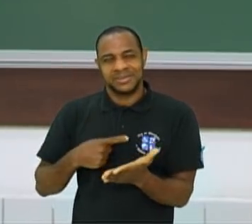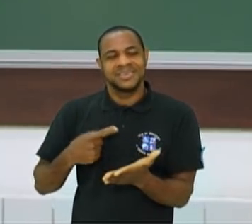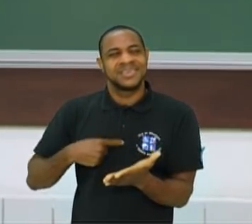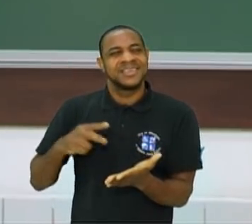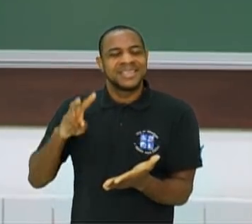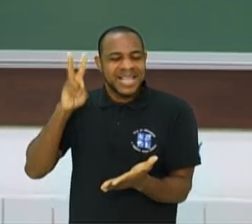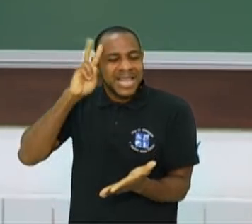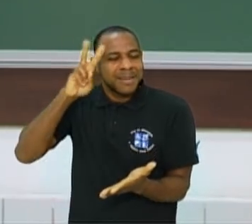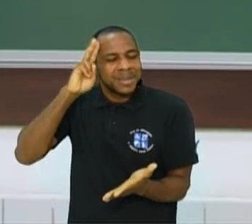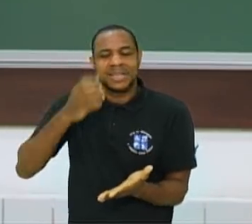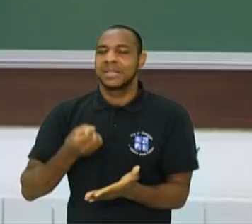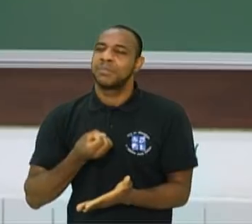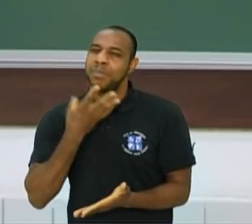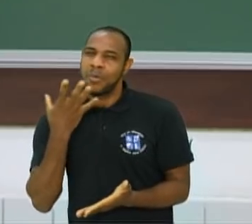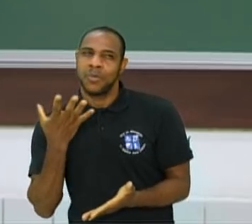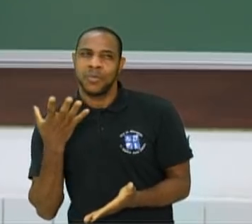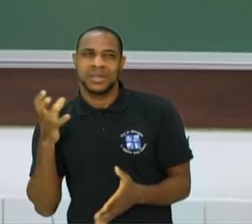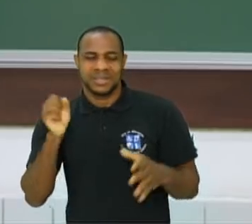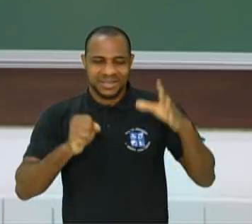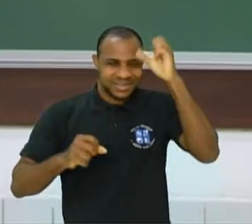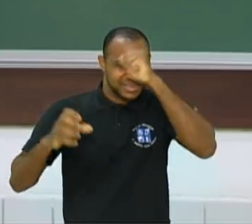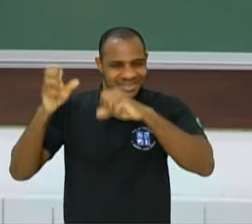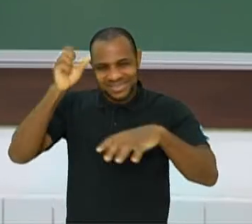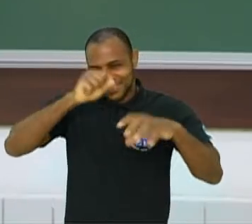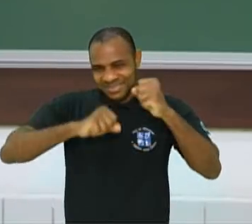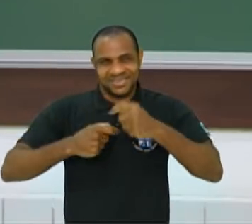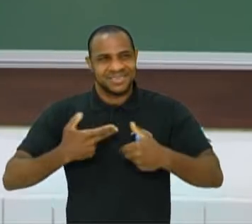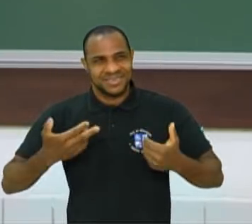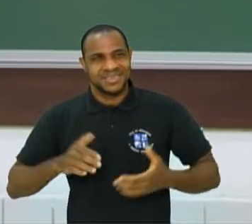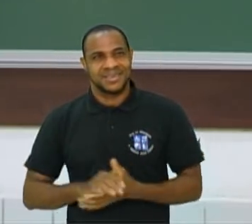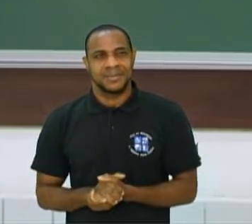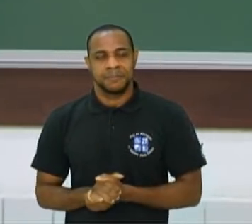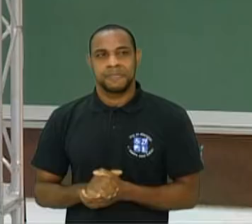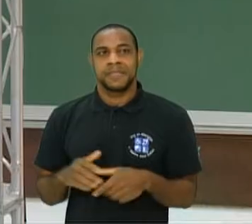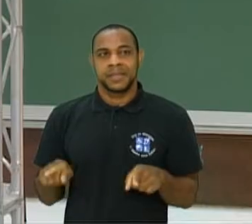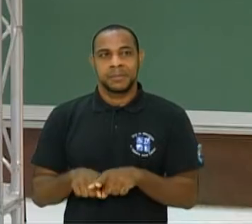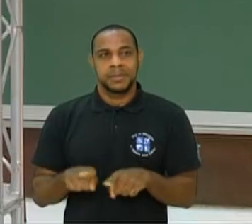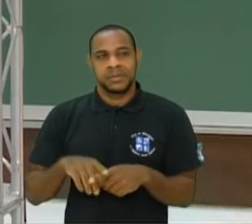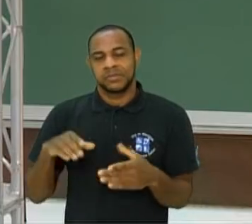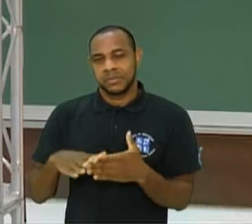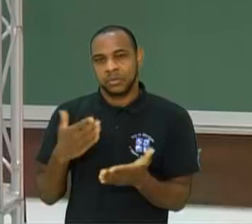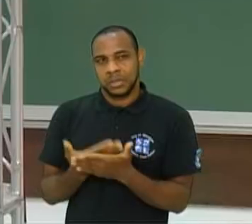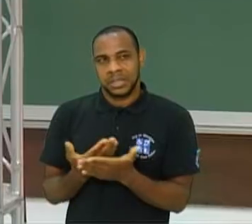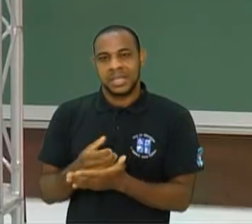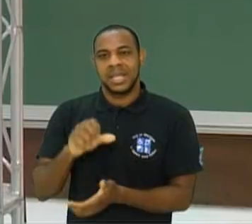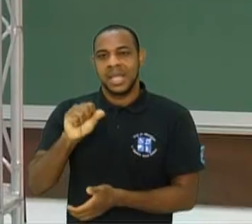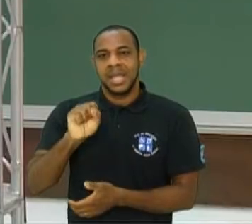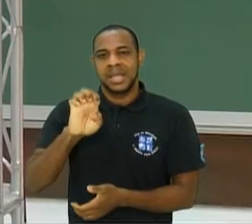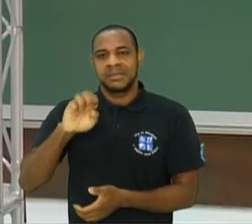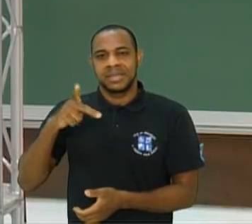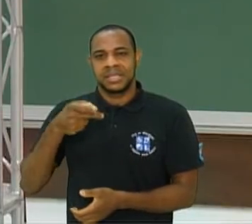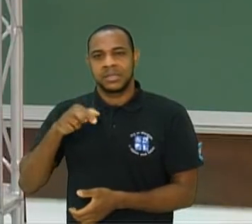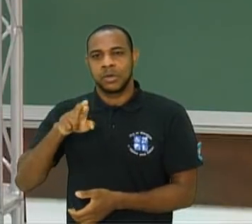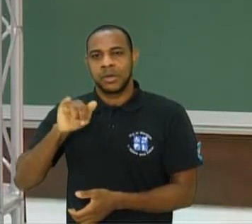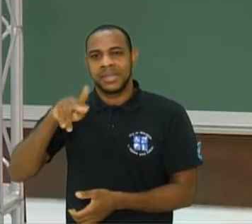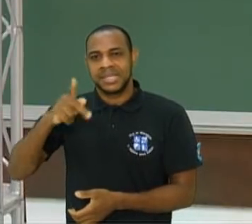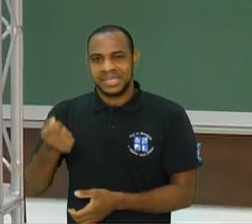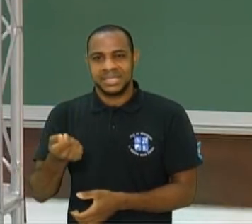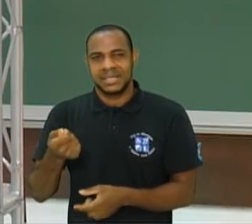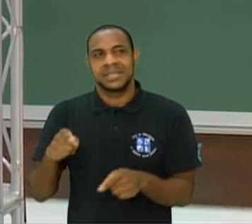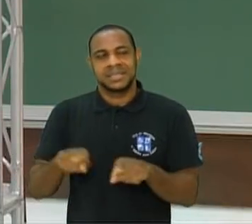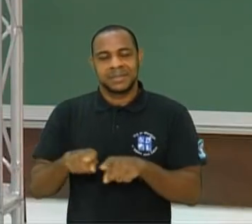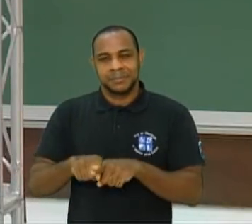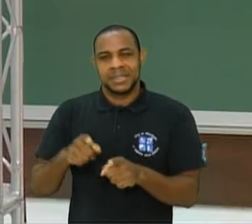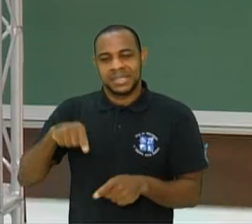professora Ludmila, né, que me ensinou as primeiras palavrinhas. E Colégio Senhorinha de Moraes Sarmento, também de